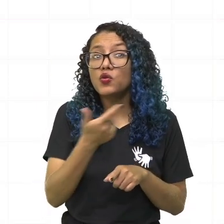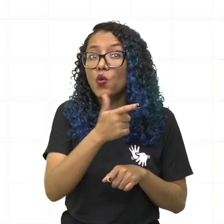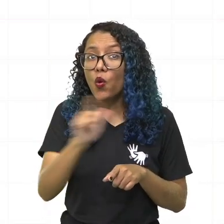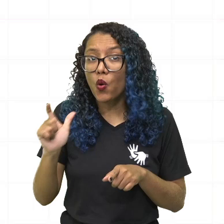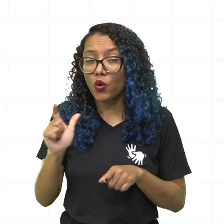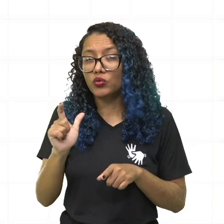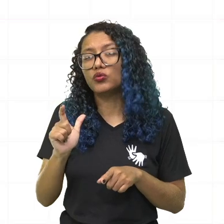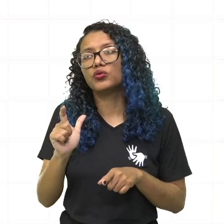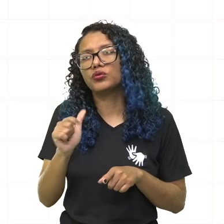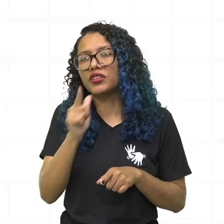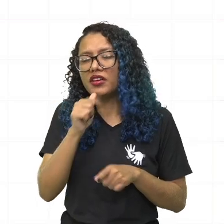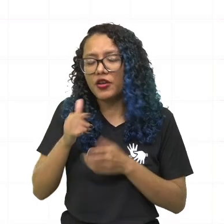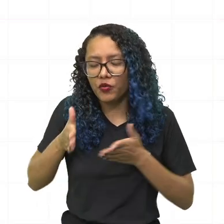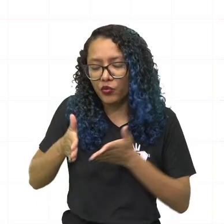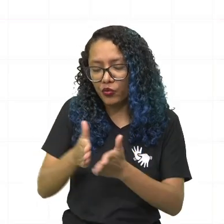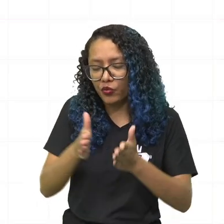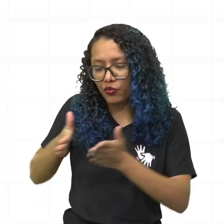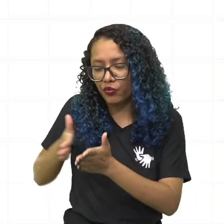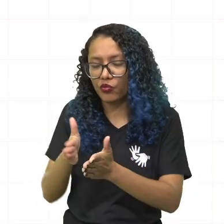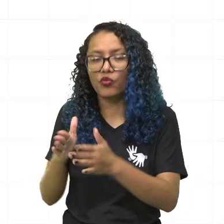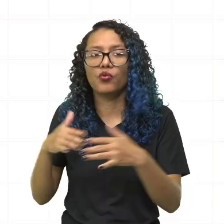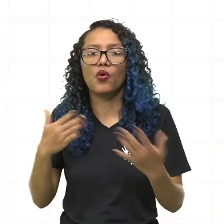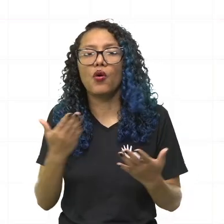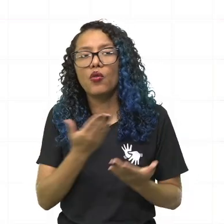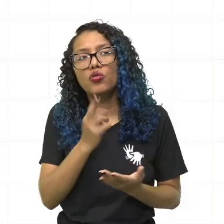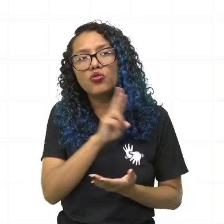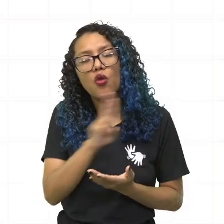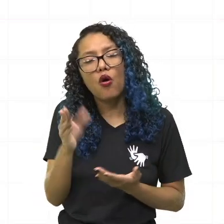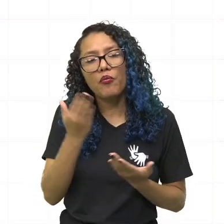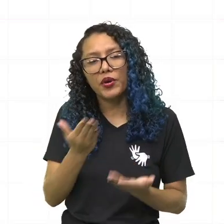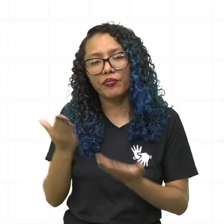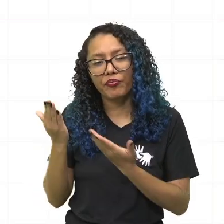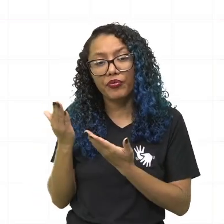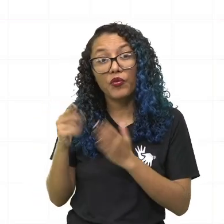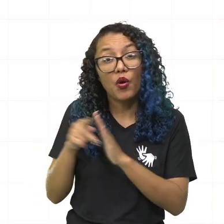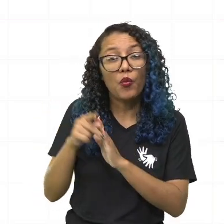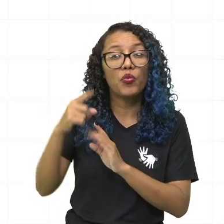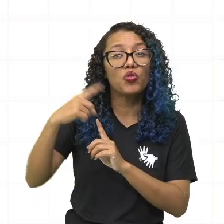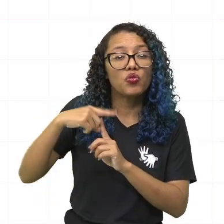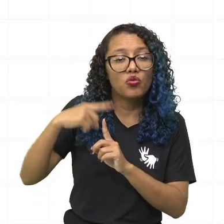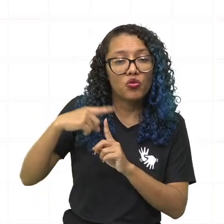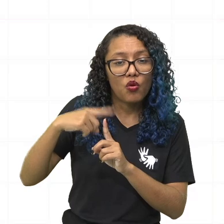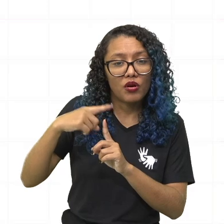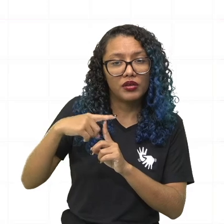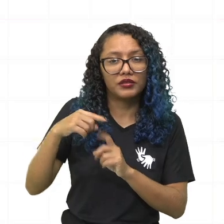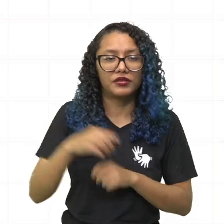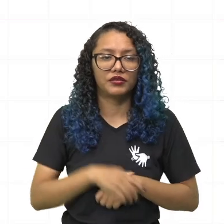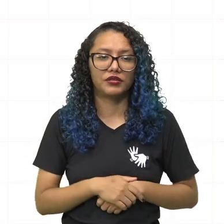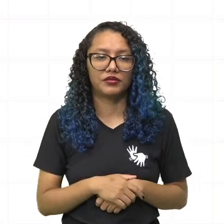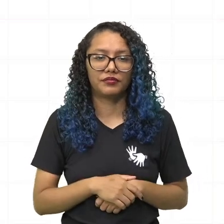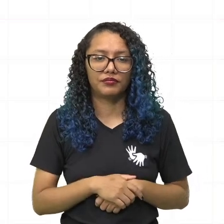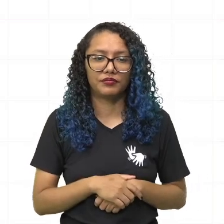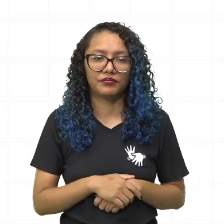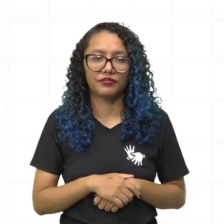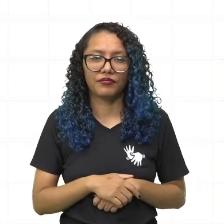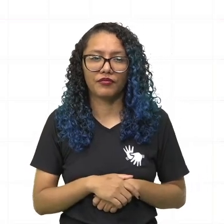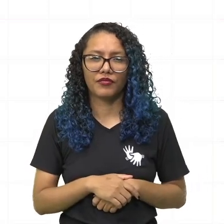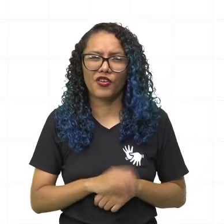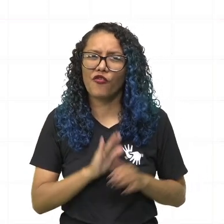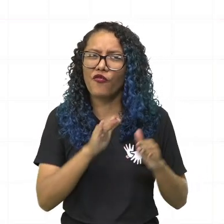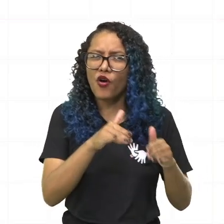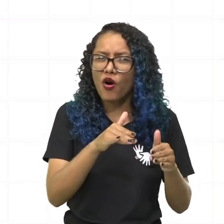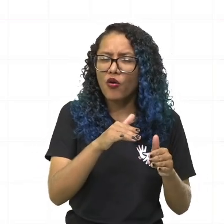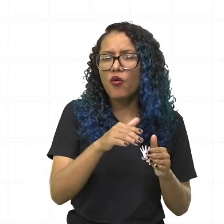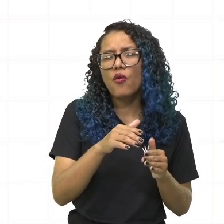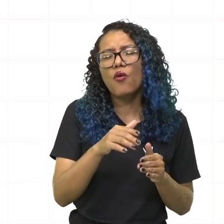muito importante para a região norte, que é a bacia do Tocantins-Araguaia. Ela já não vai pegar o estado do Amazonas, vai pegar mais ali